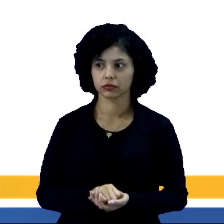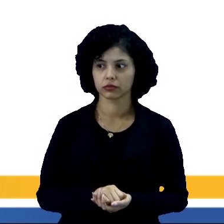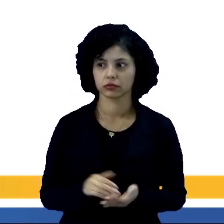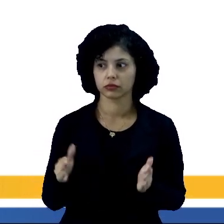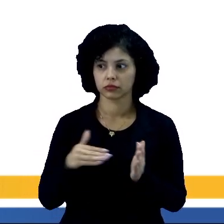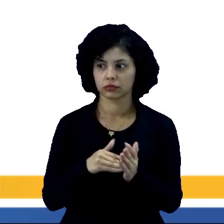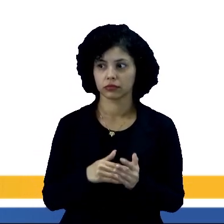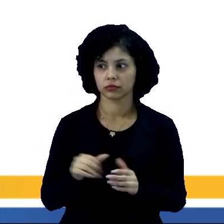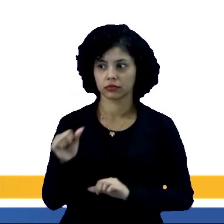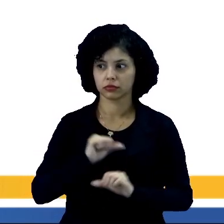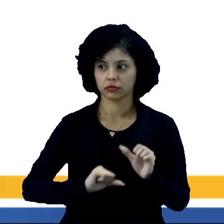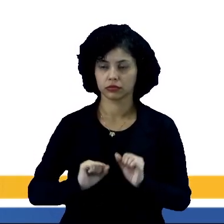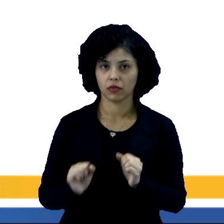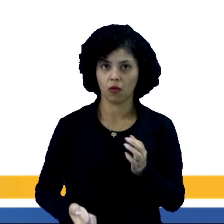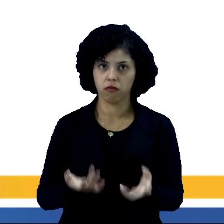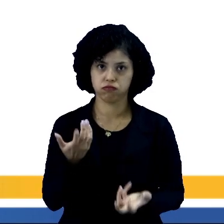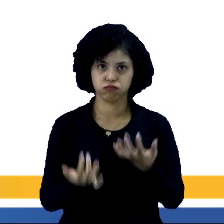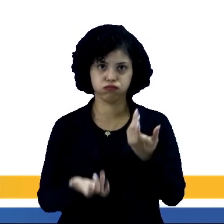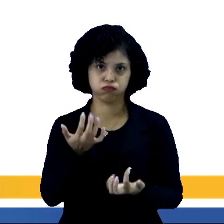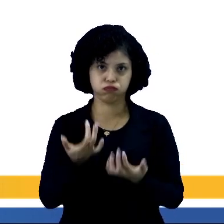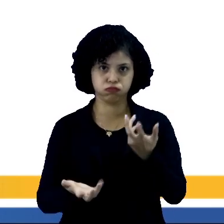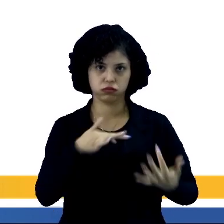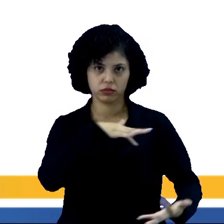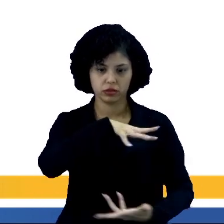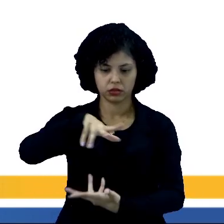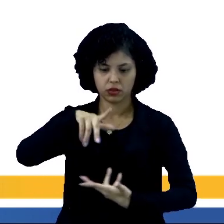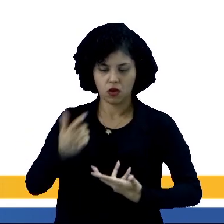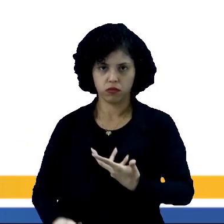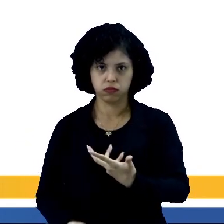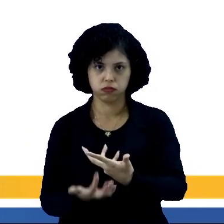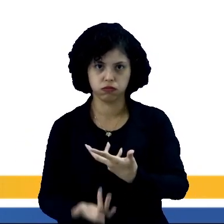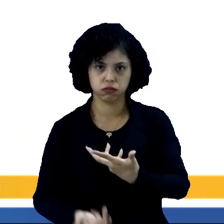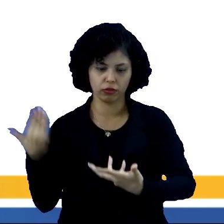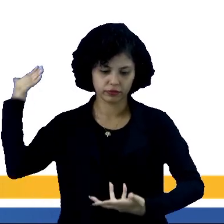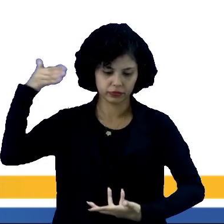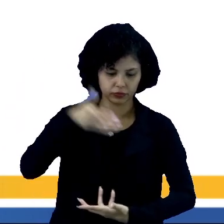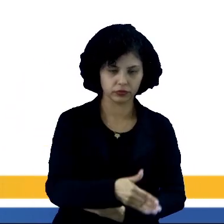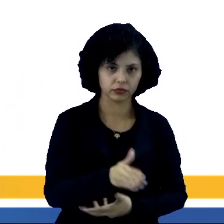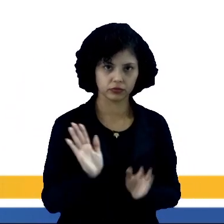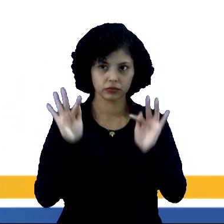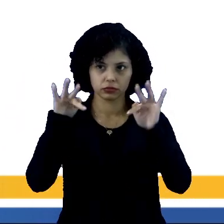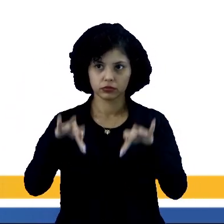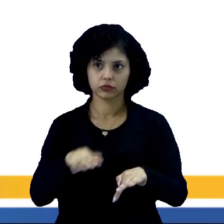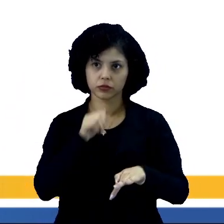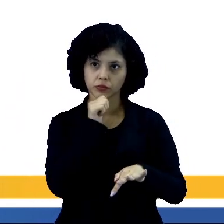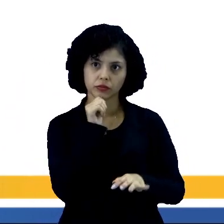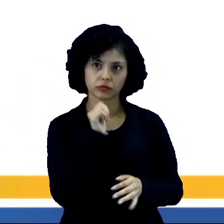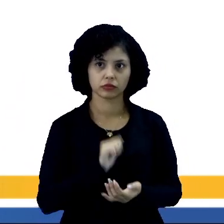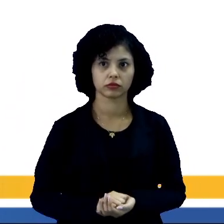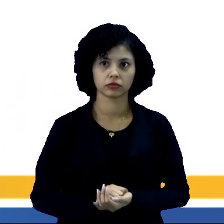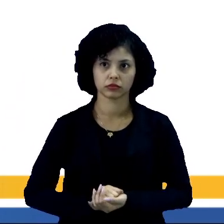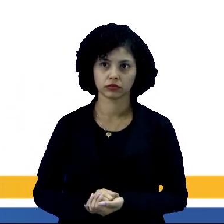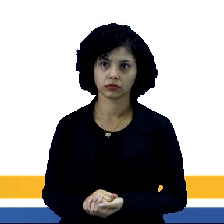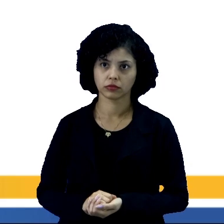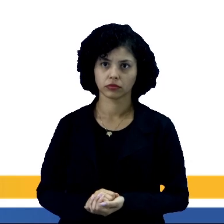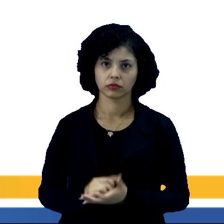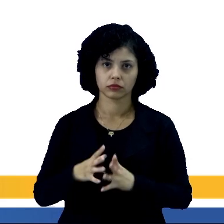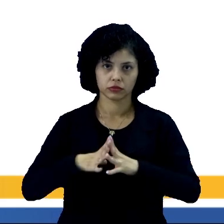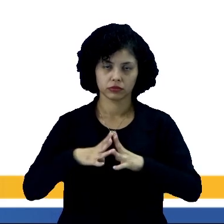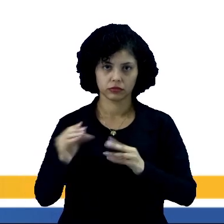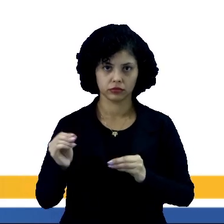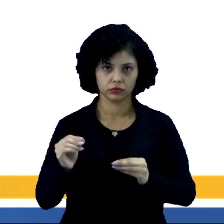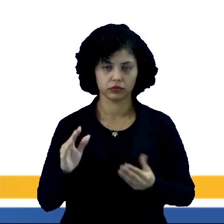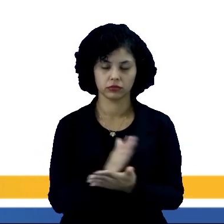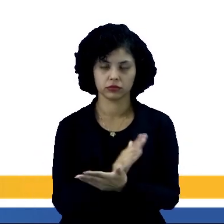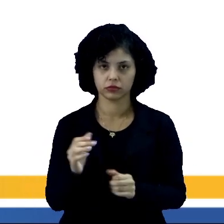E a Terra vai virar como se fosse um grande caldeirão. O Sol vai entrar nos seus estados finais e finalmente agonizará por